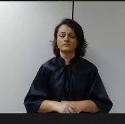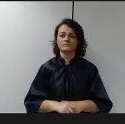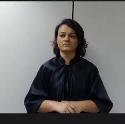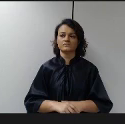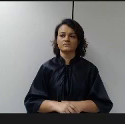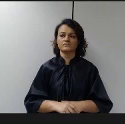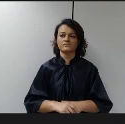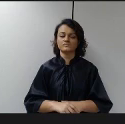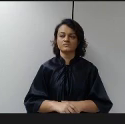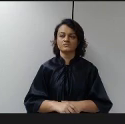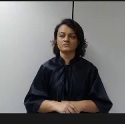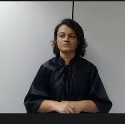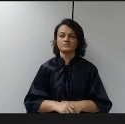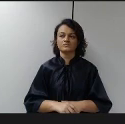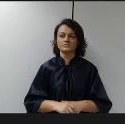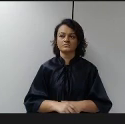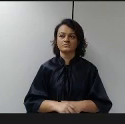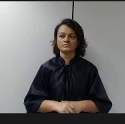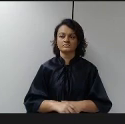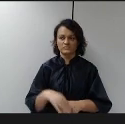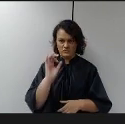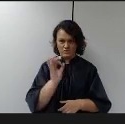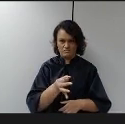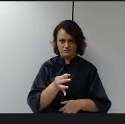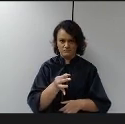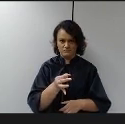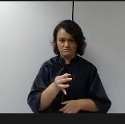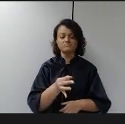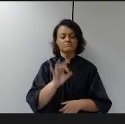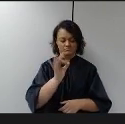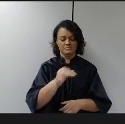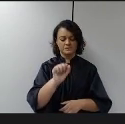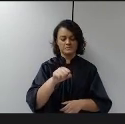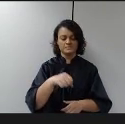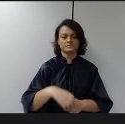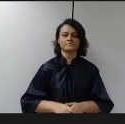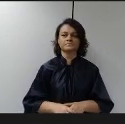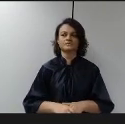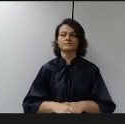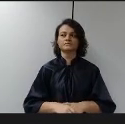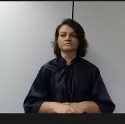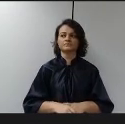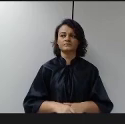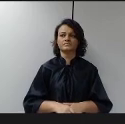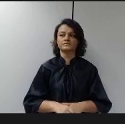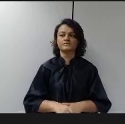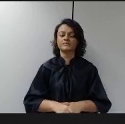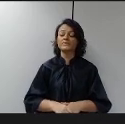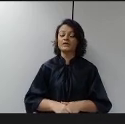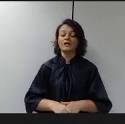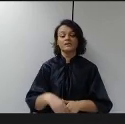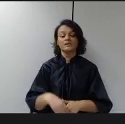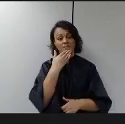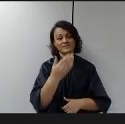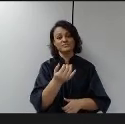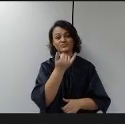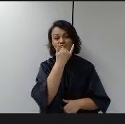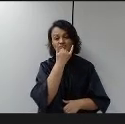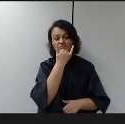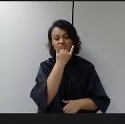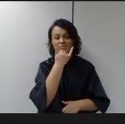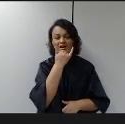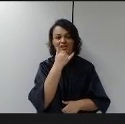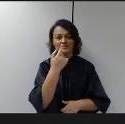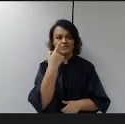Certo. Agora está certo? Agora está bem. Está bem. Excelência, eu peço desculpas porque eu não estou conseguindo acompanhar